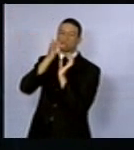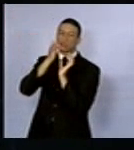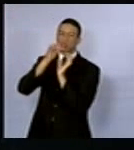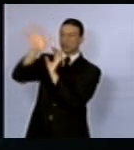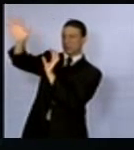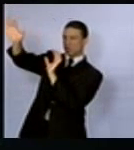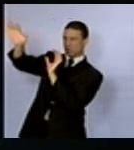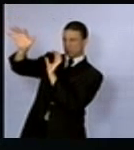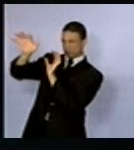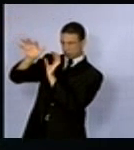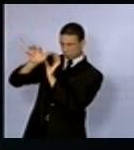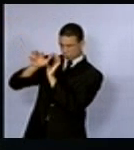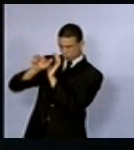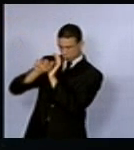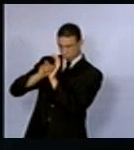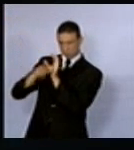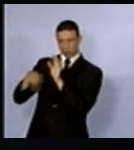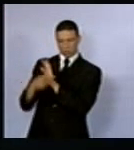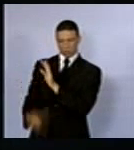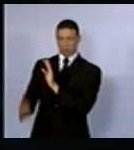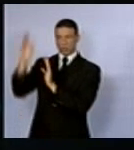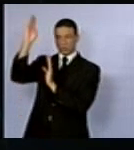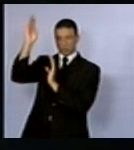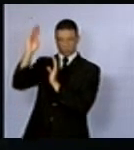da malha de transmissão nacional.